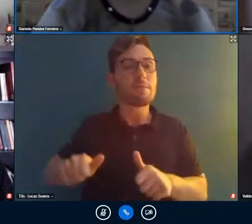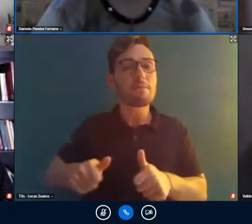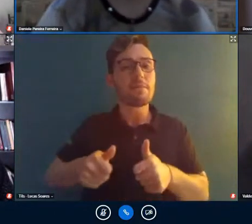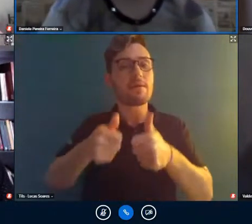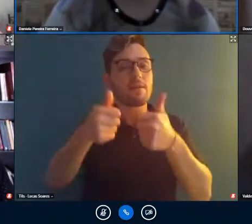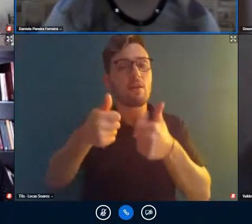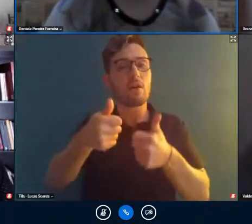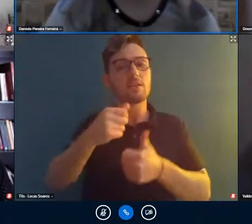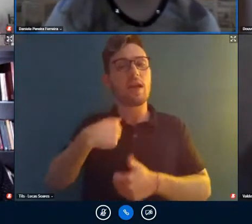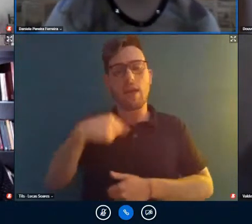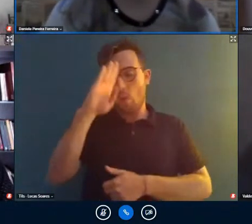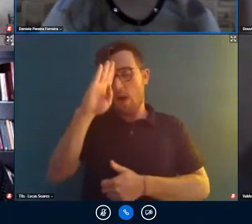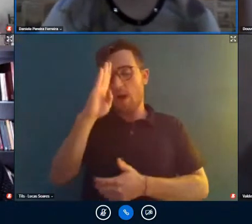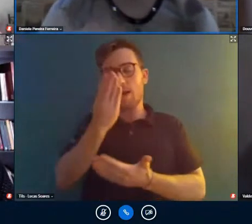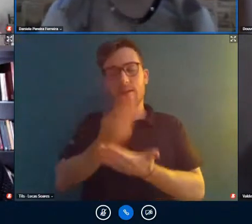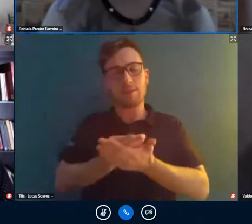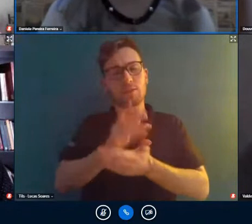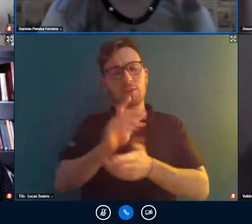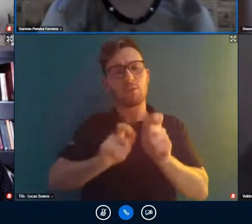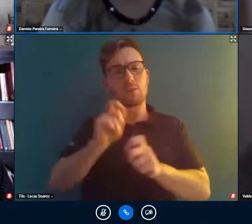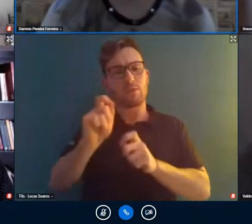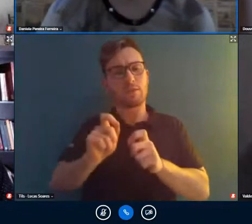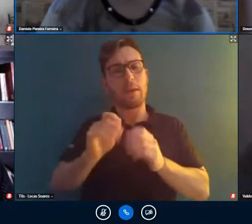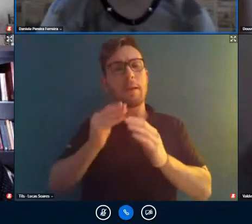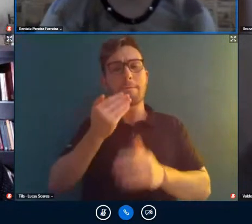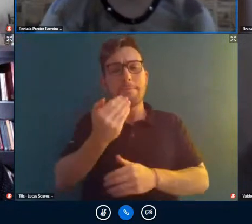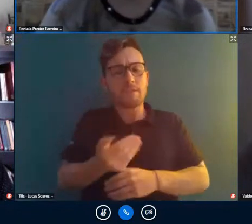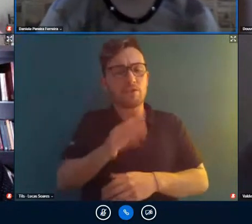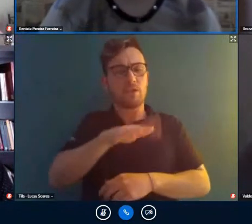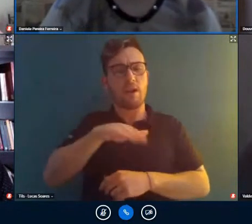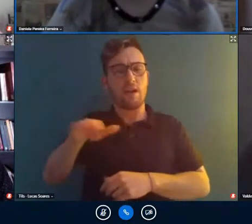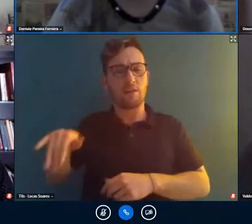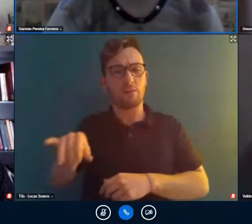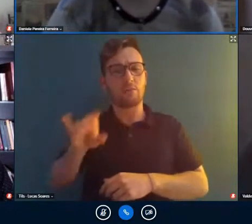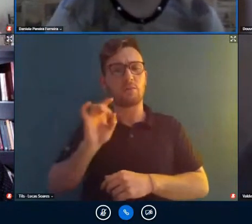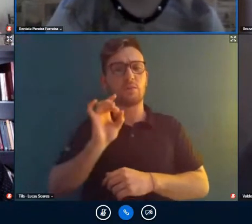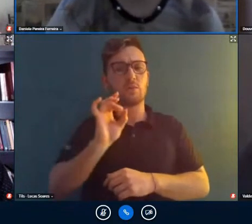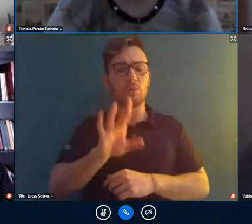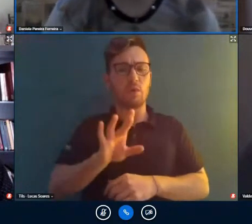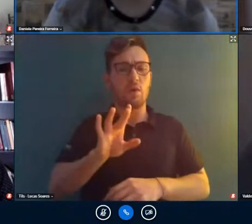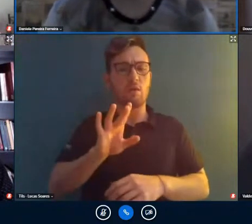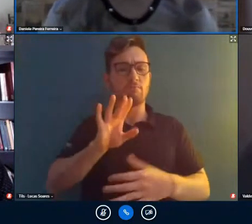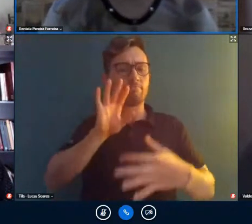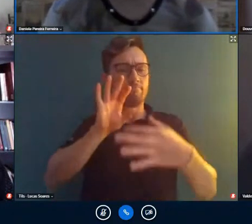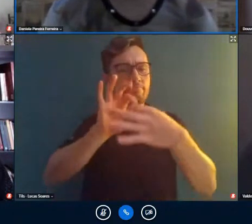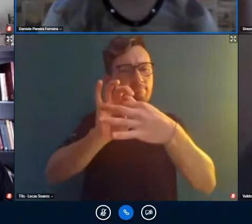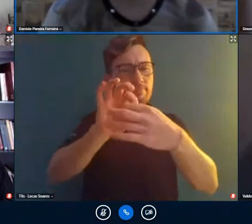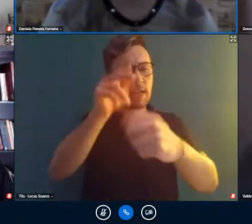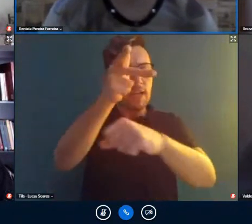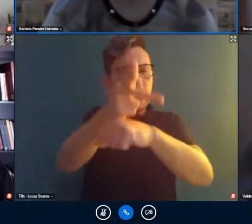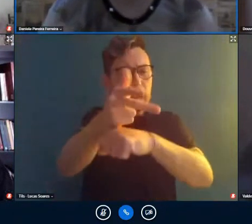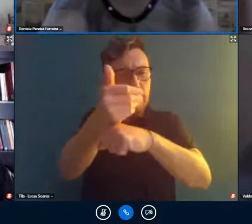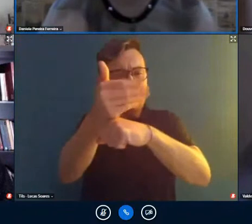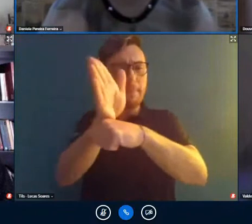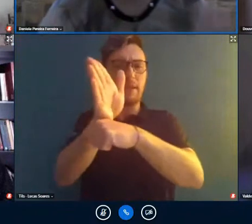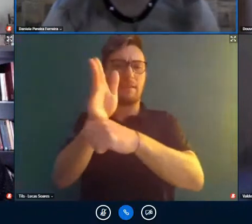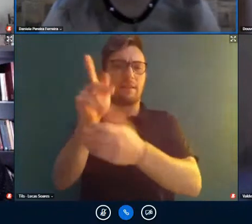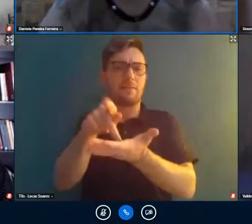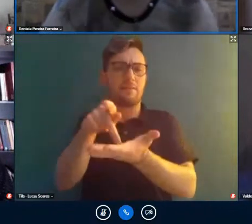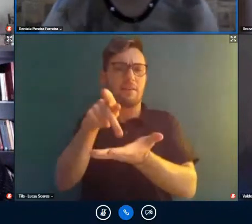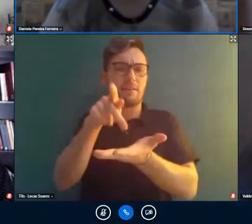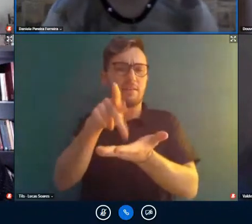acredito que a gente vai tentar isso de pedir para os alunos pelo menos ligar a câmera, eu não costumo ligar, mas começar